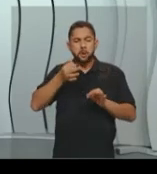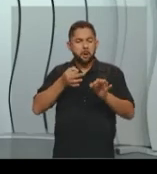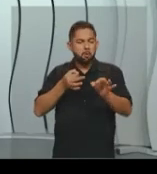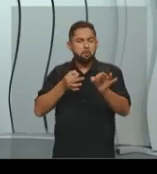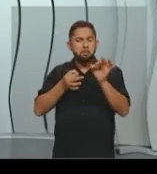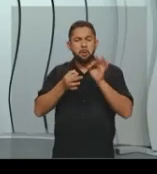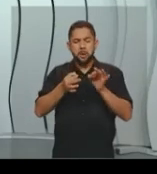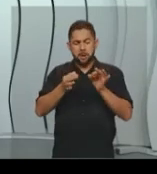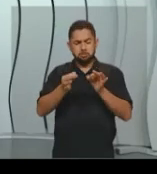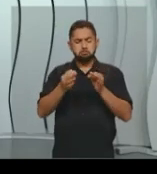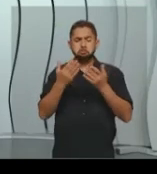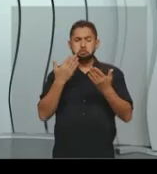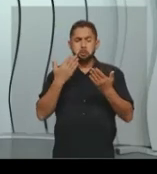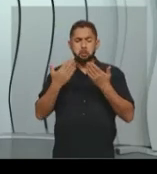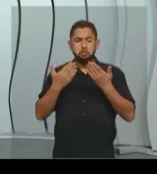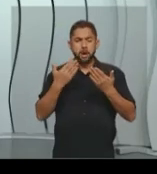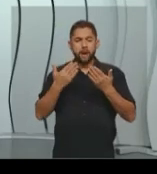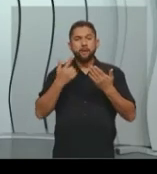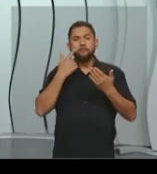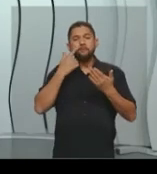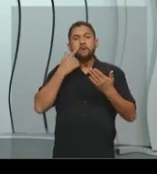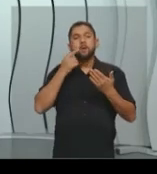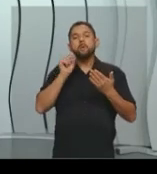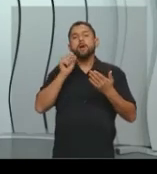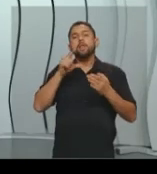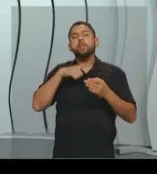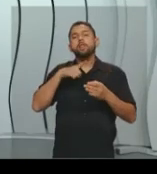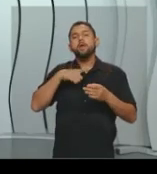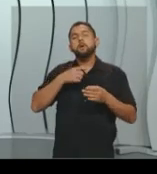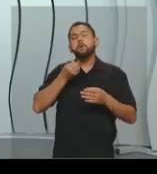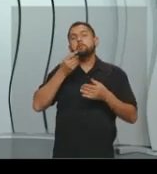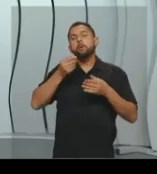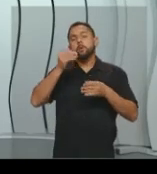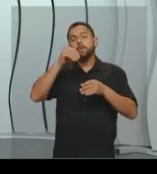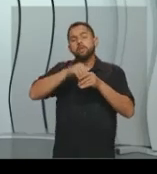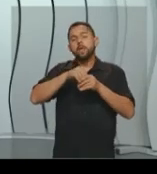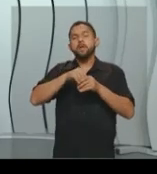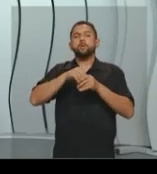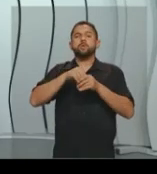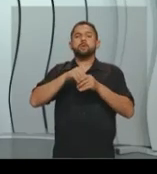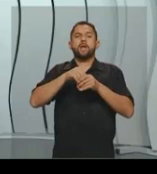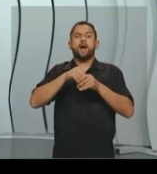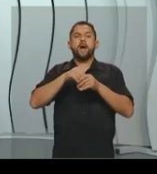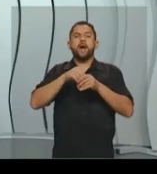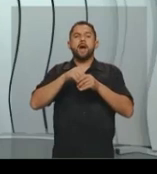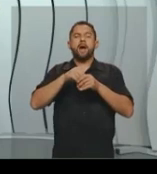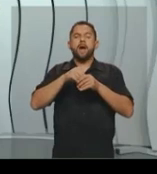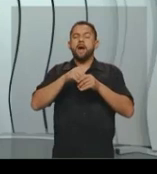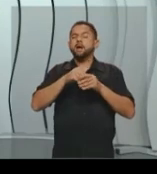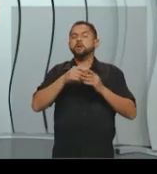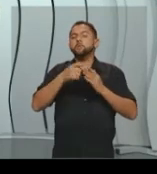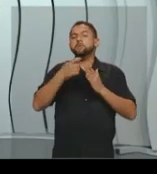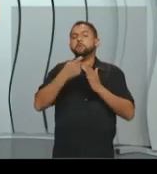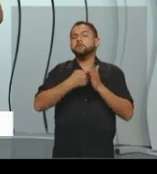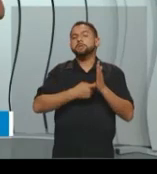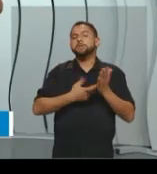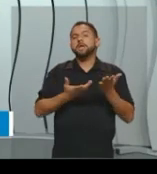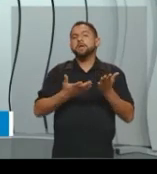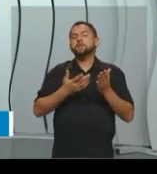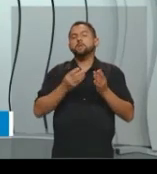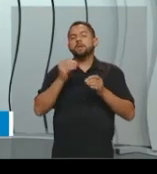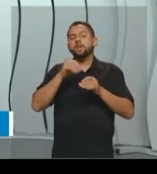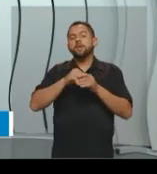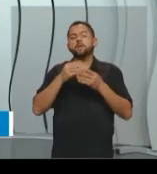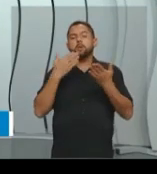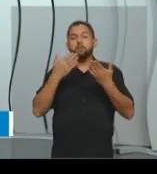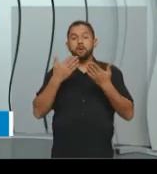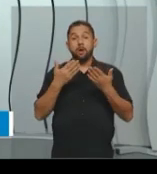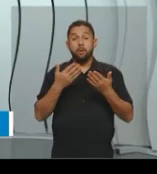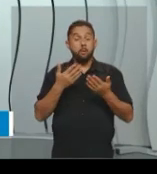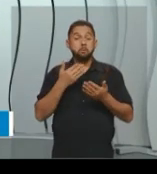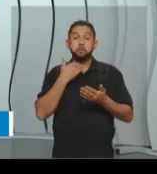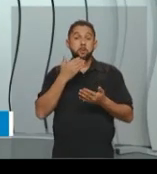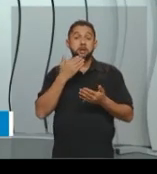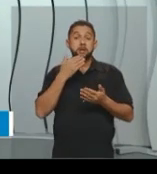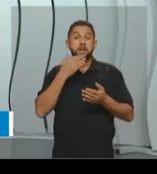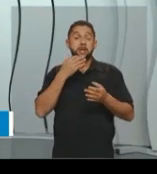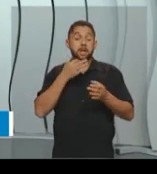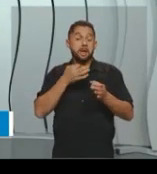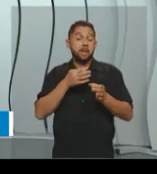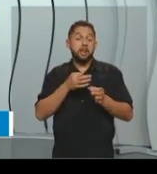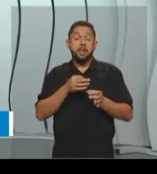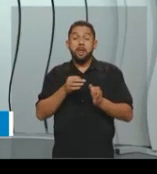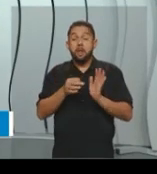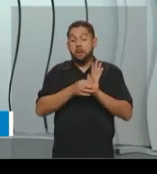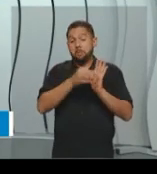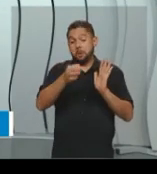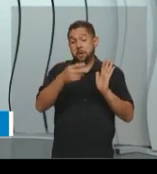nosso mero ponto de vista. Está muito na moda as pessoas dizerem assim, isso é minha opinião e ponto final, você tem a sua opinião, eu tenho a sua. Então